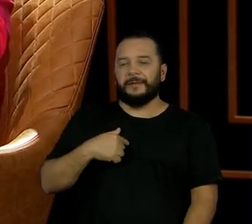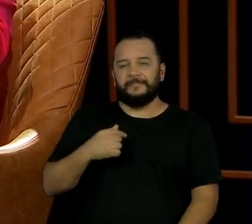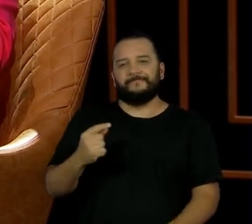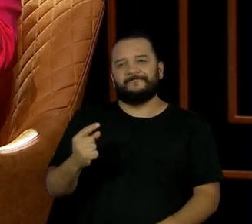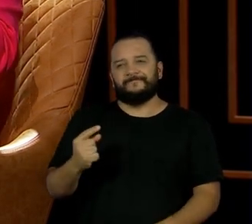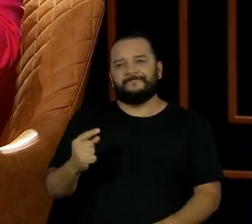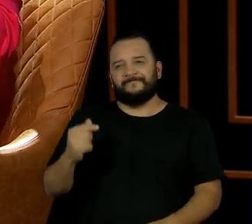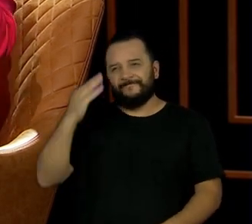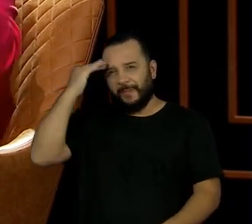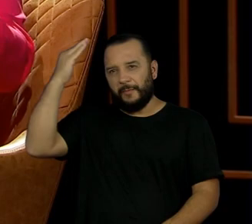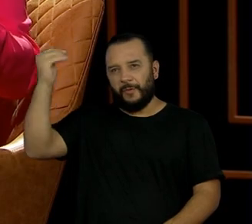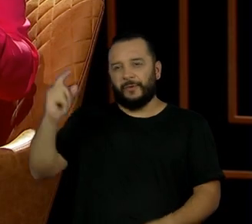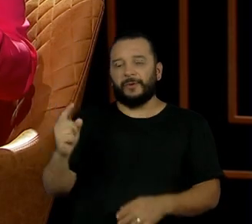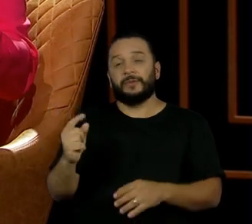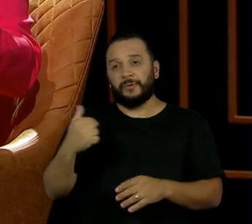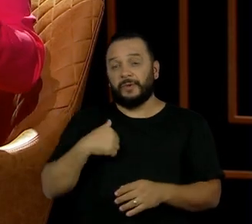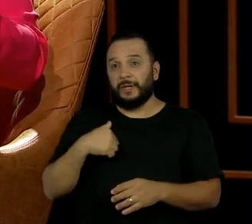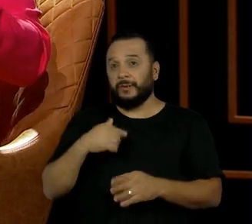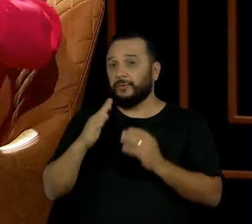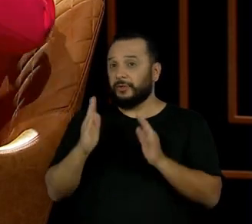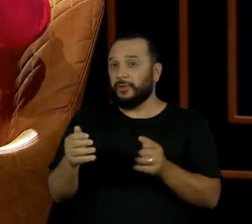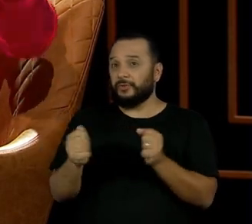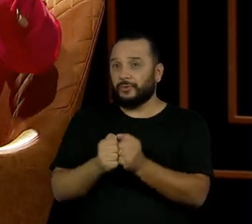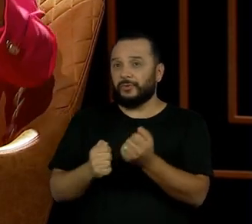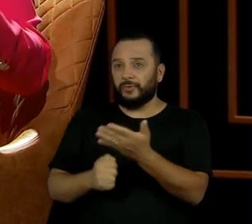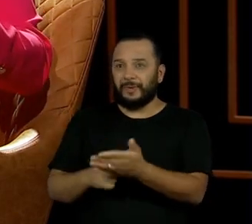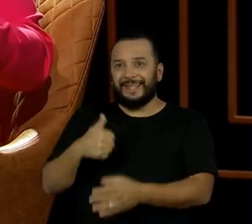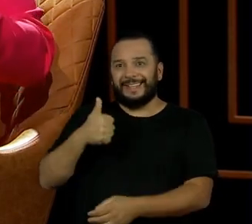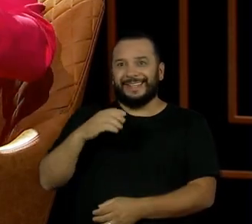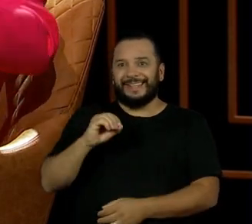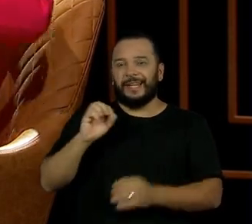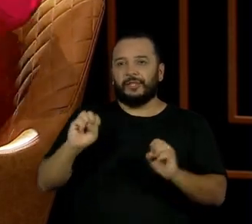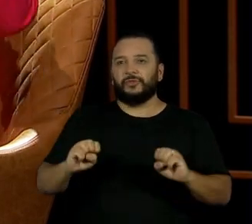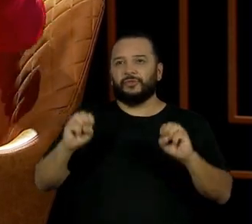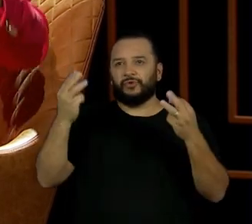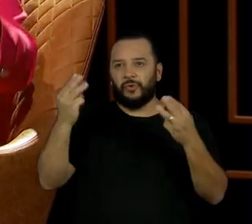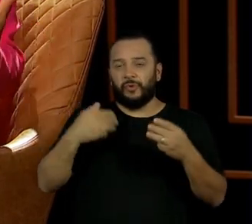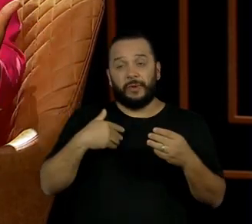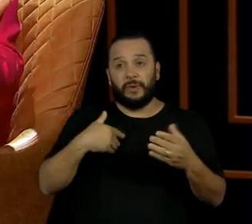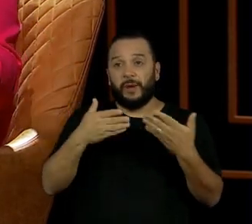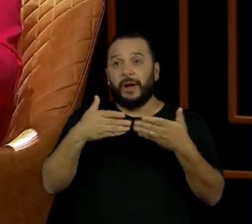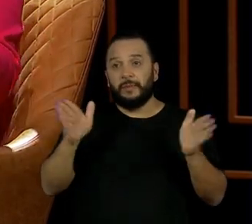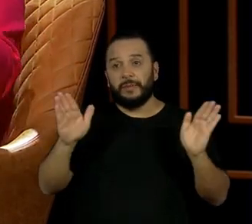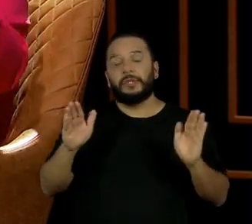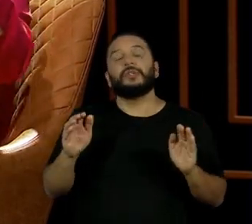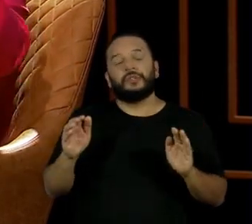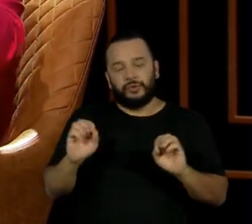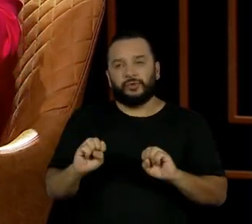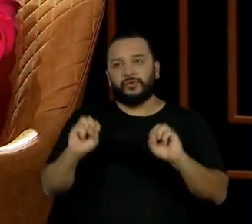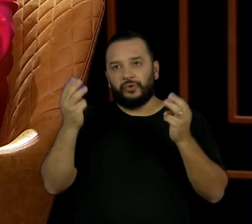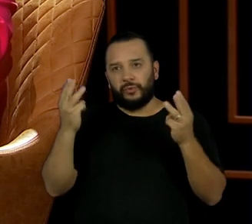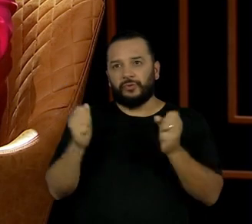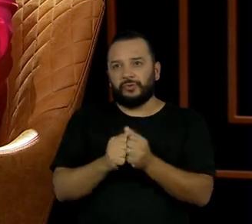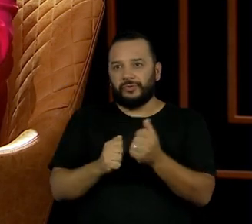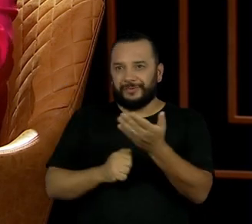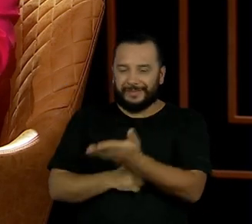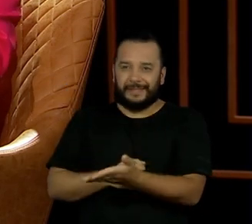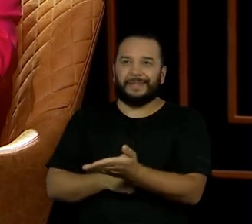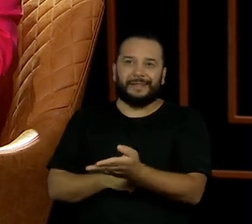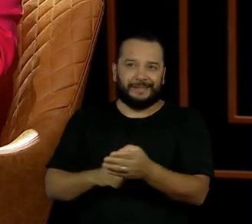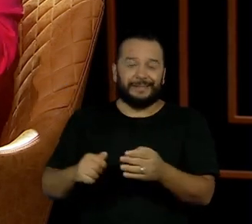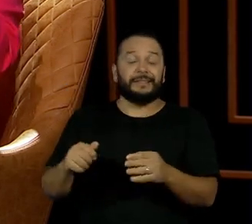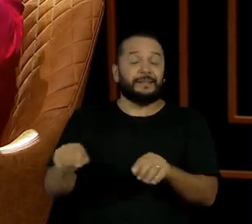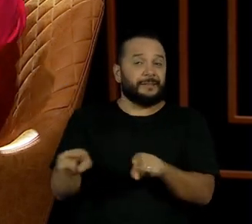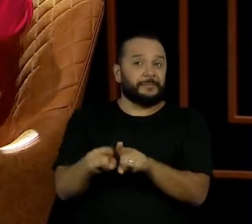ele no mínimo 10 shows abrir para ele Outros tantos e tive encontros memoráveis